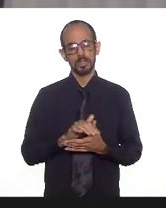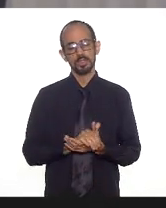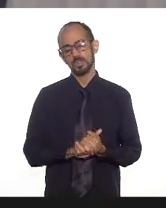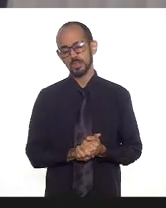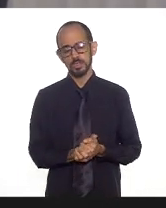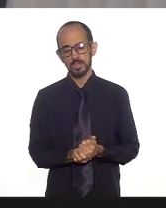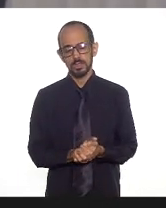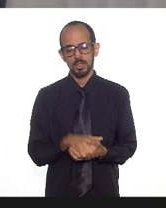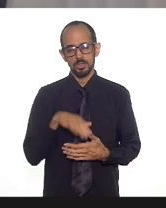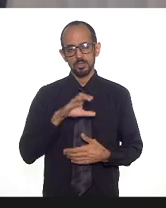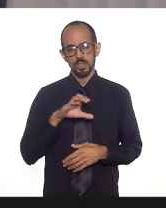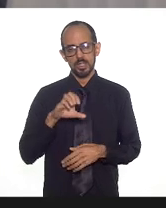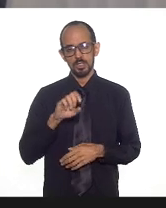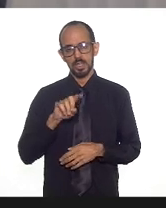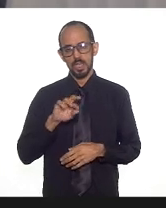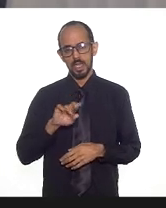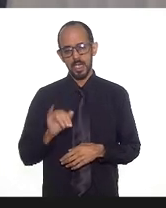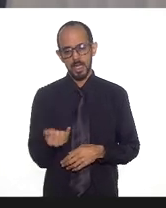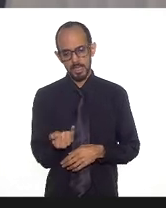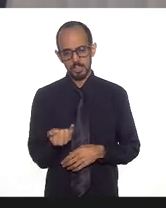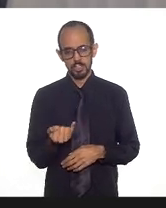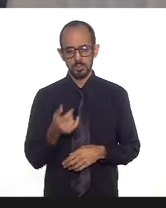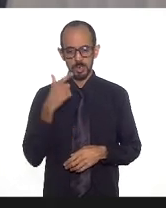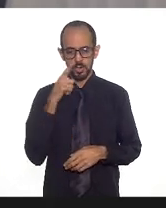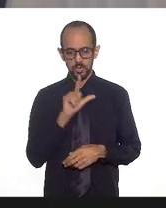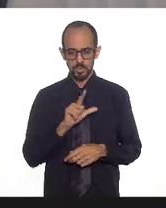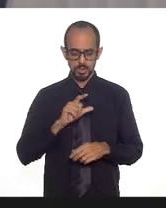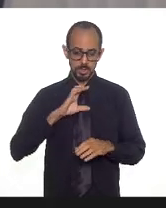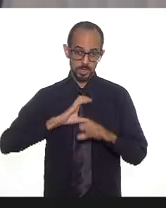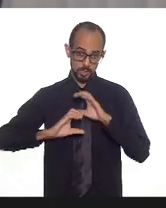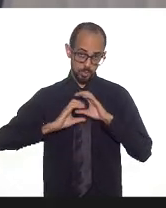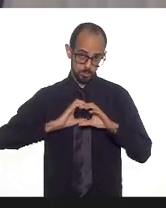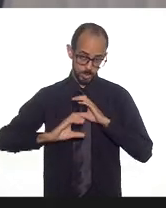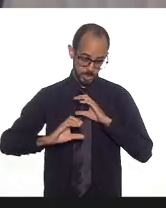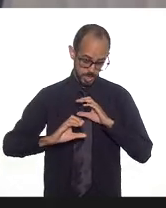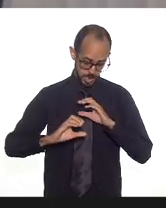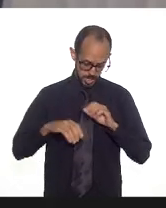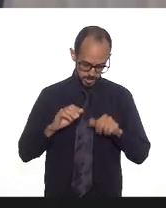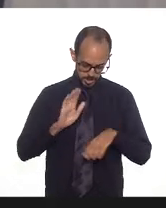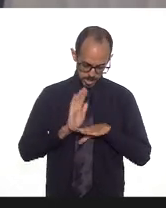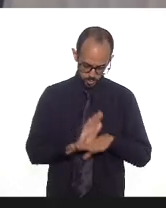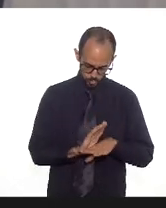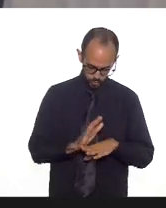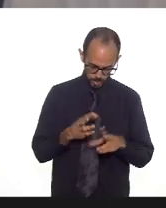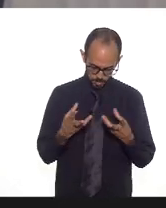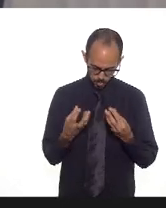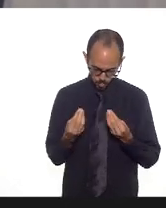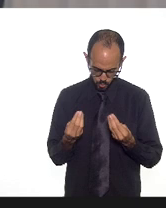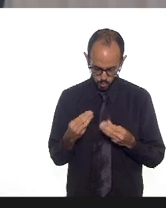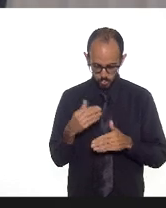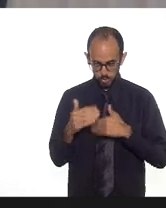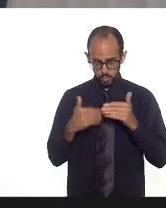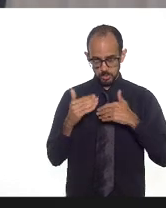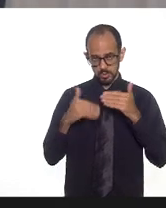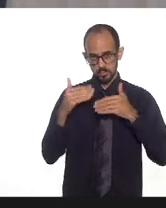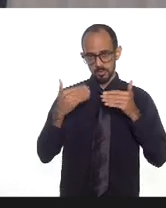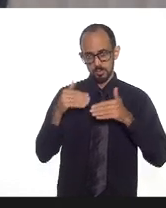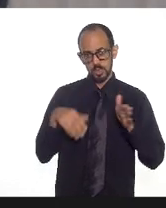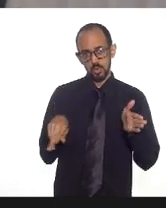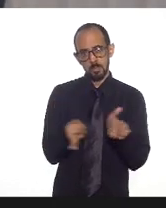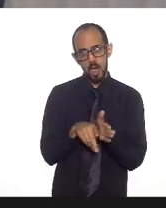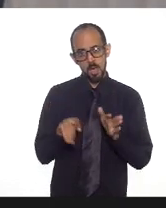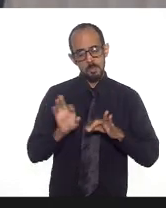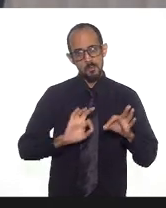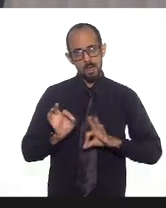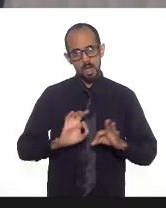que o CSIEG consiga realizar esse diálogo que ajuda muito ao desenvolvimento do próprio